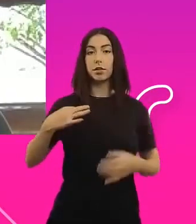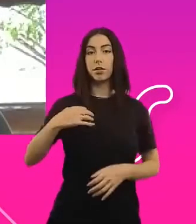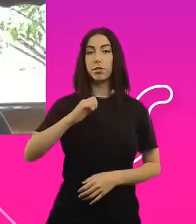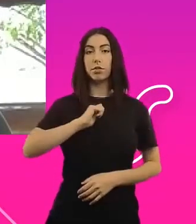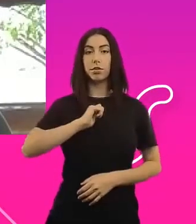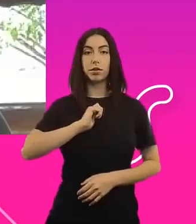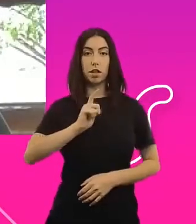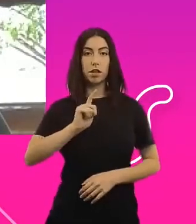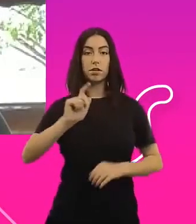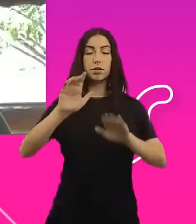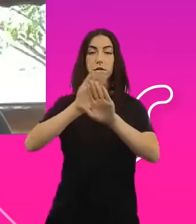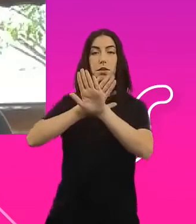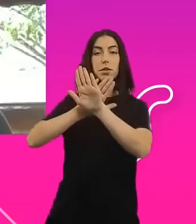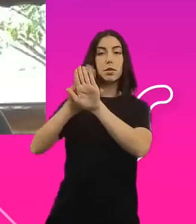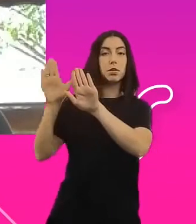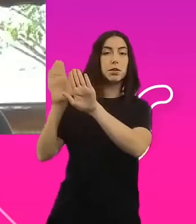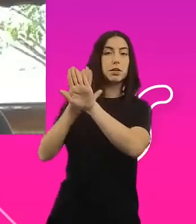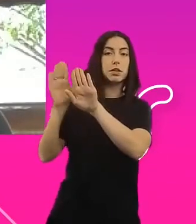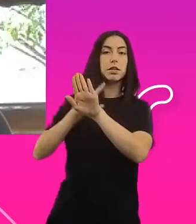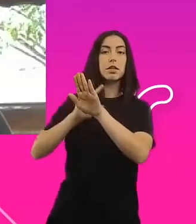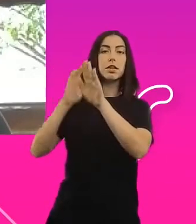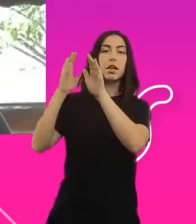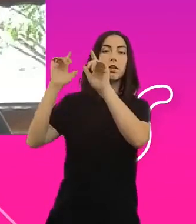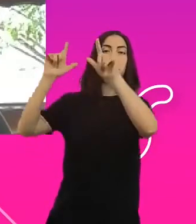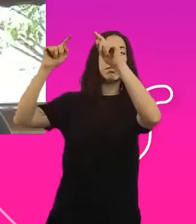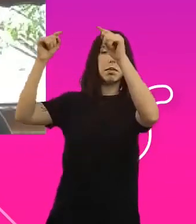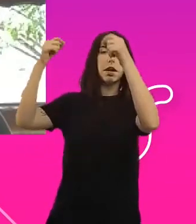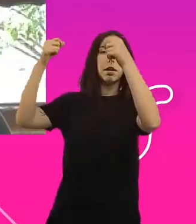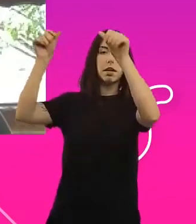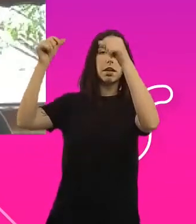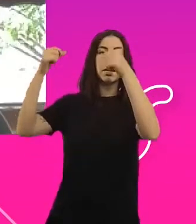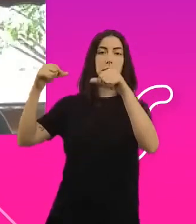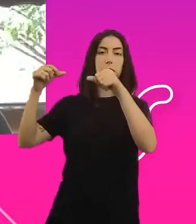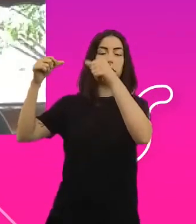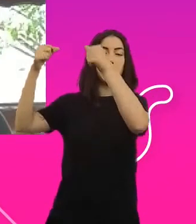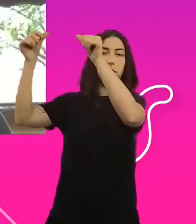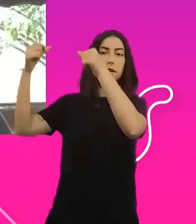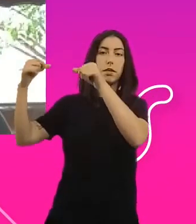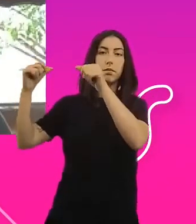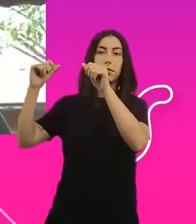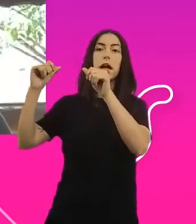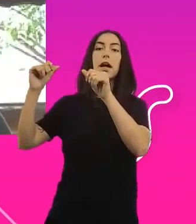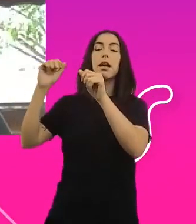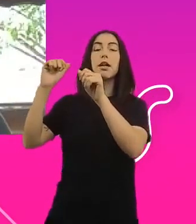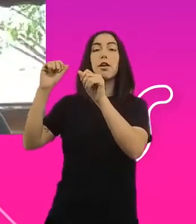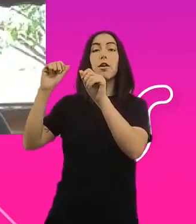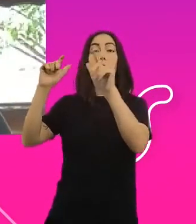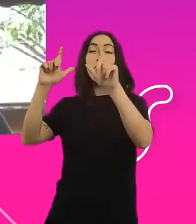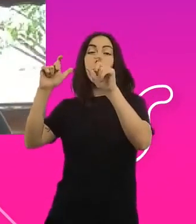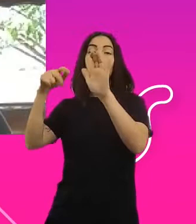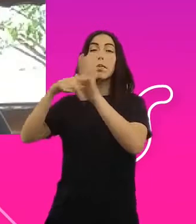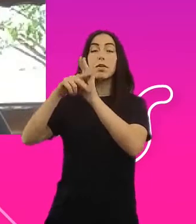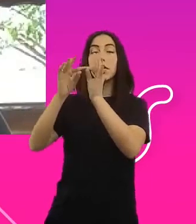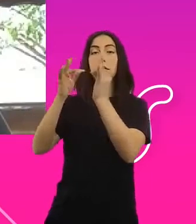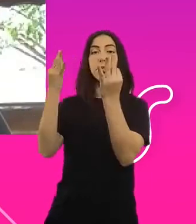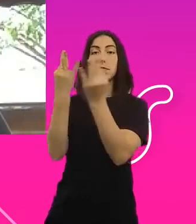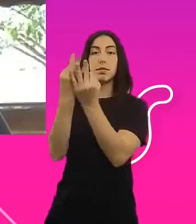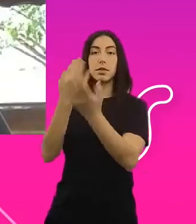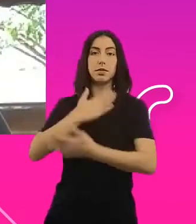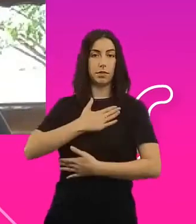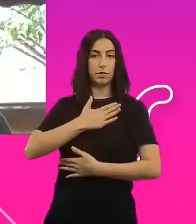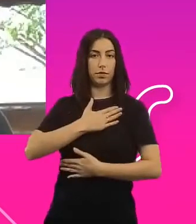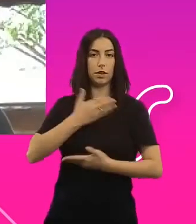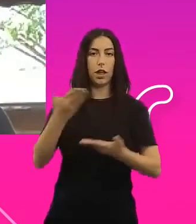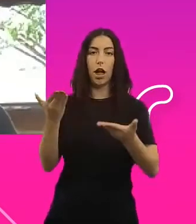uma série de quadros atrás que são de fotos feitas pela minha família. Eu vou chamar agora os nossos